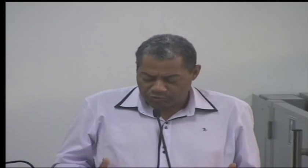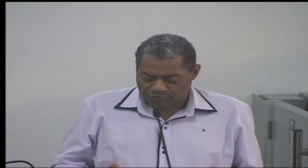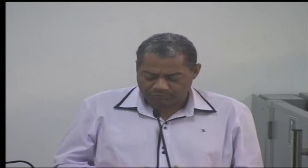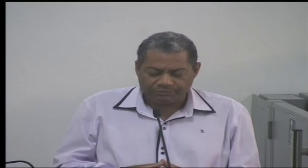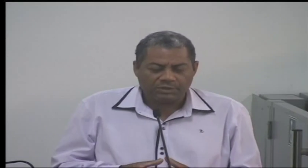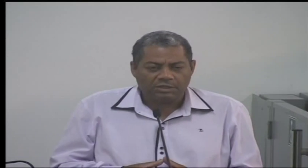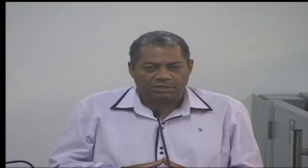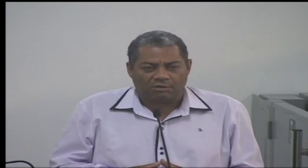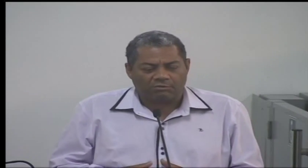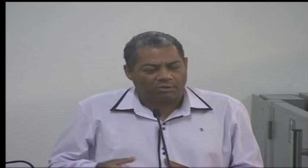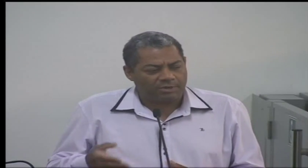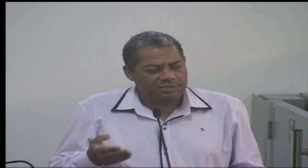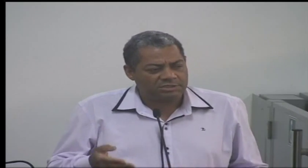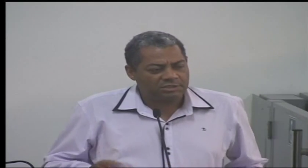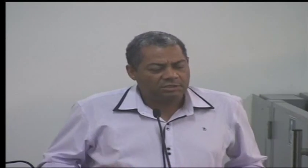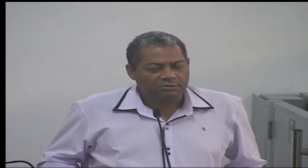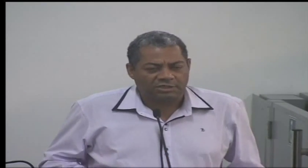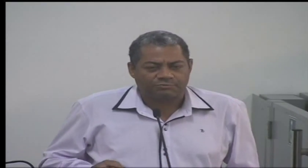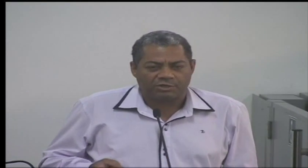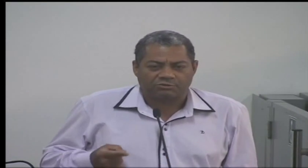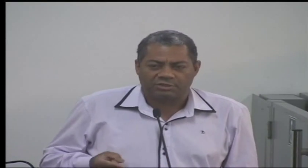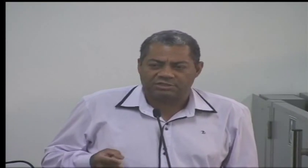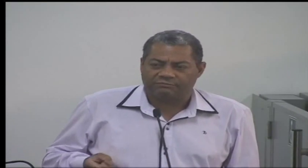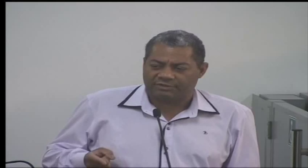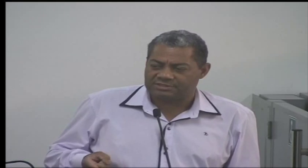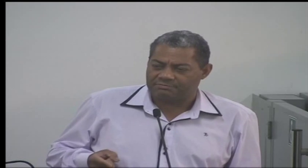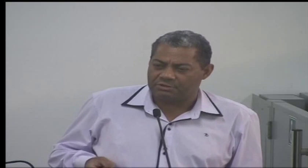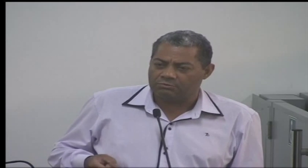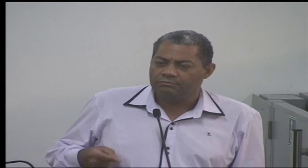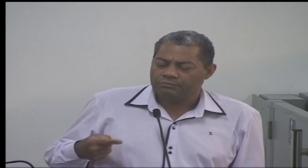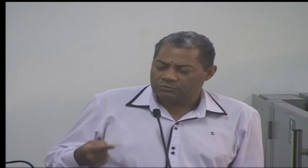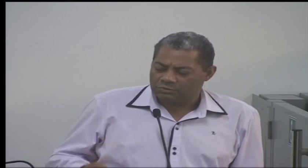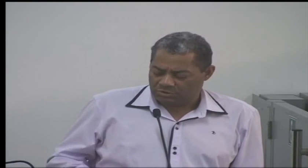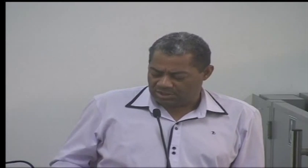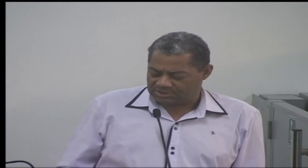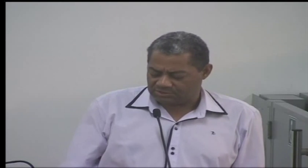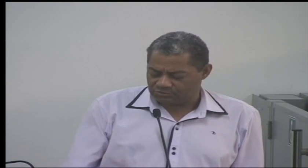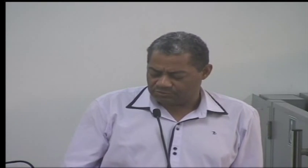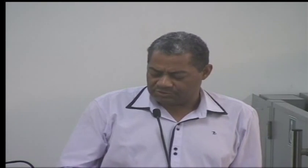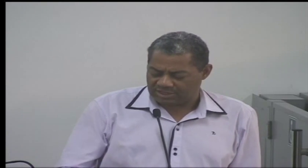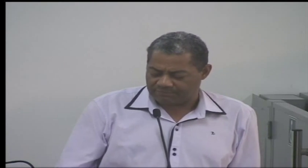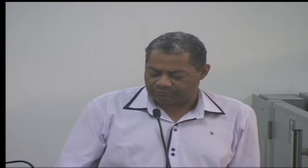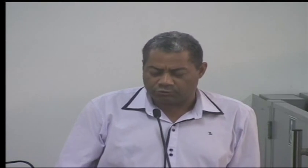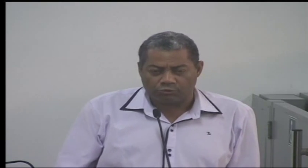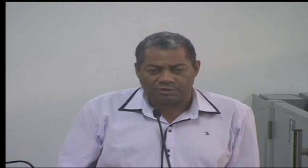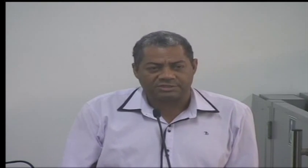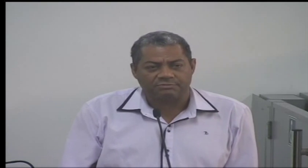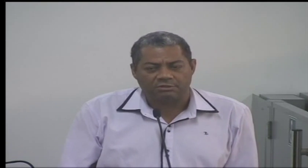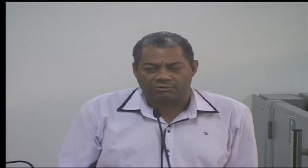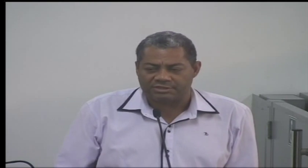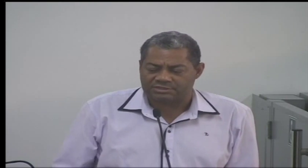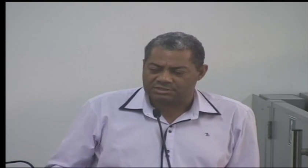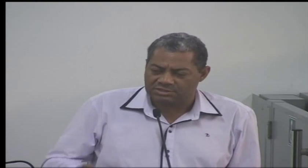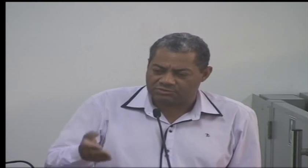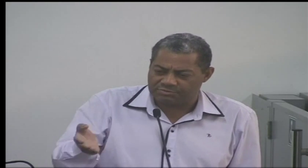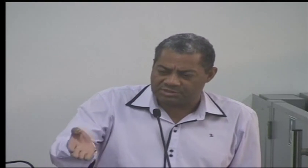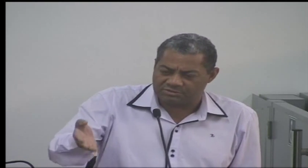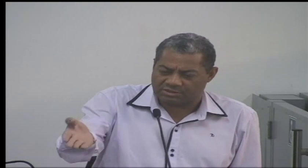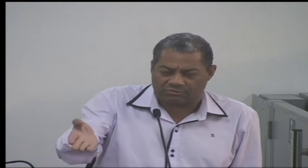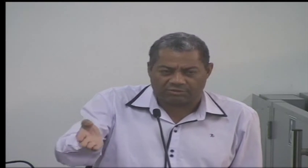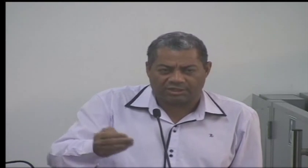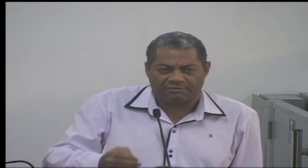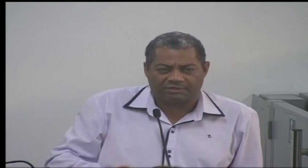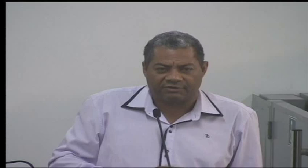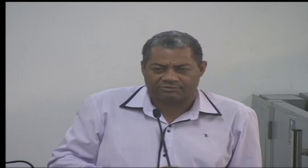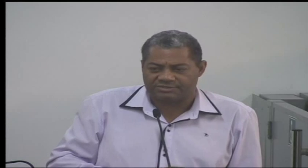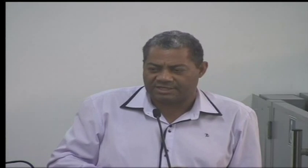aumentou muito. Então, realmente, o transporte coletivo recebeu, nesses últimos tempos, 12 milhões de